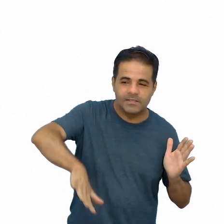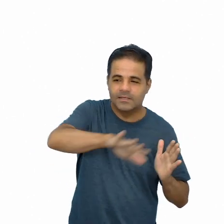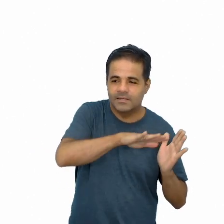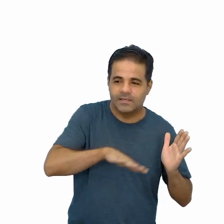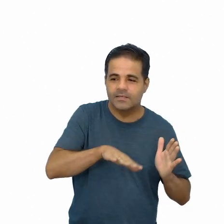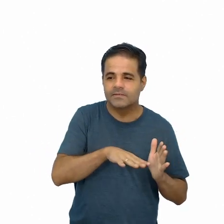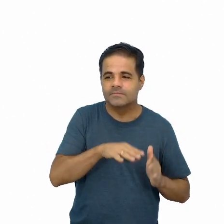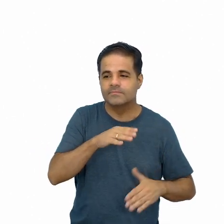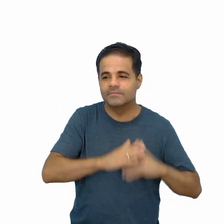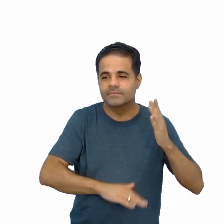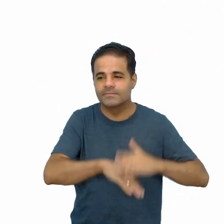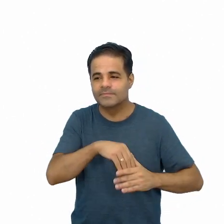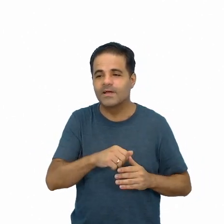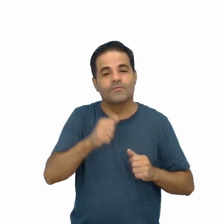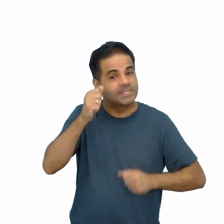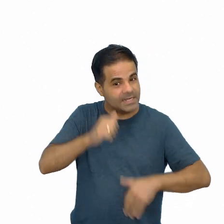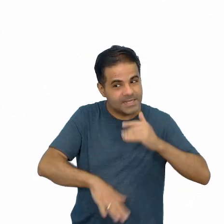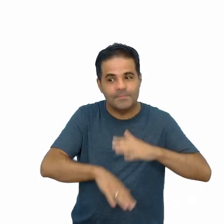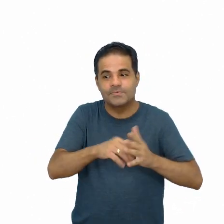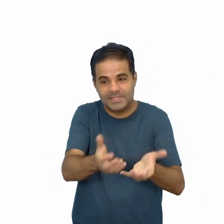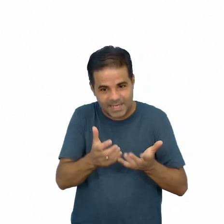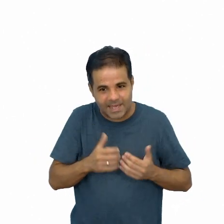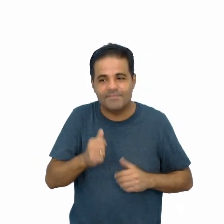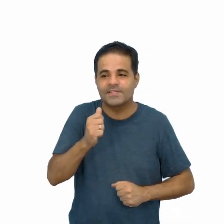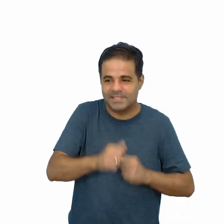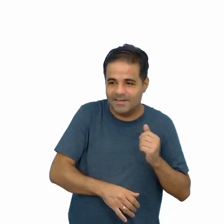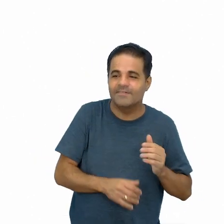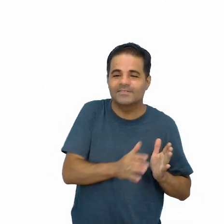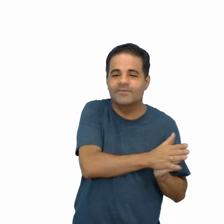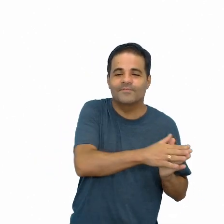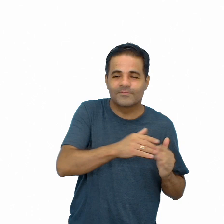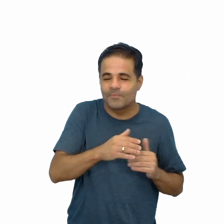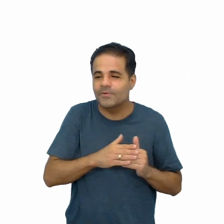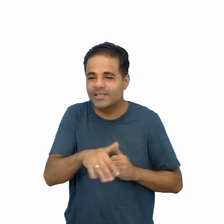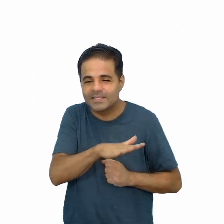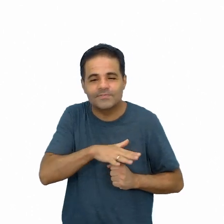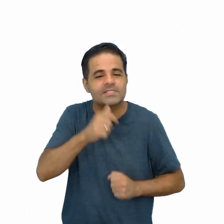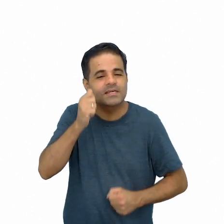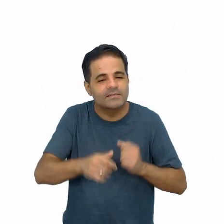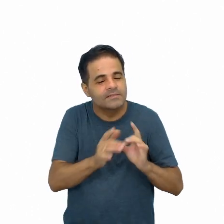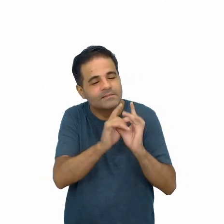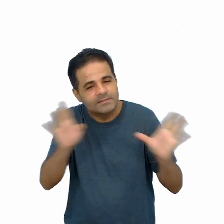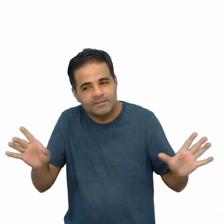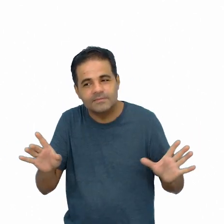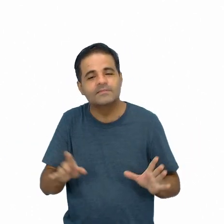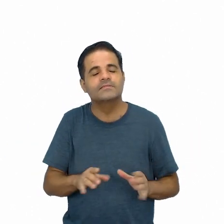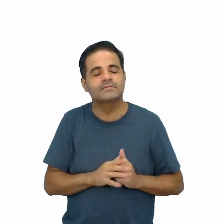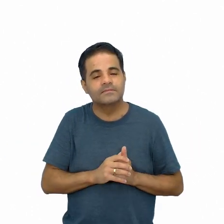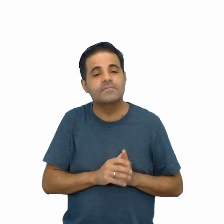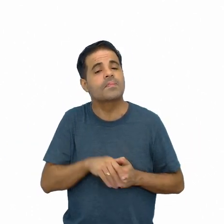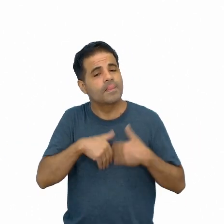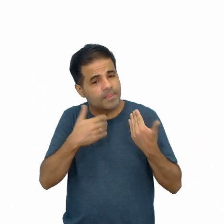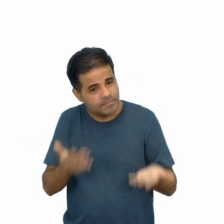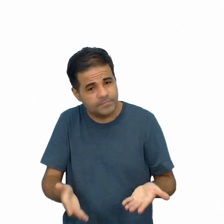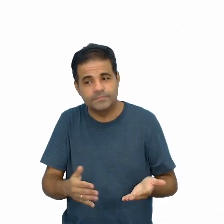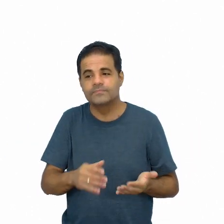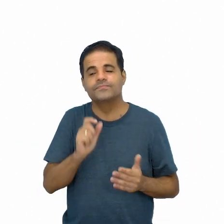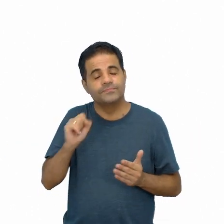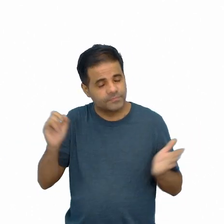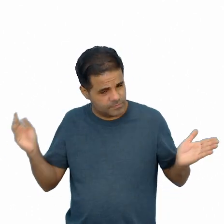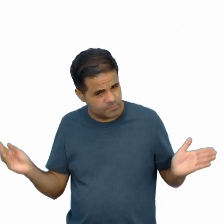adaptado para a realidade do seu chão da sala de aula aí, né? Então,